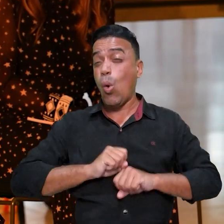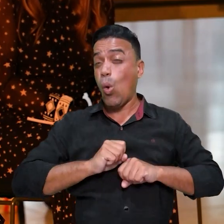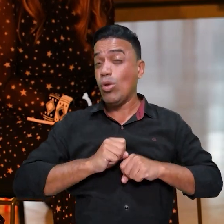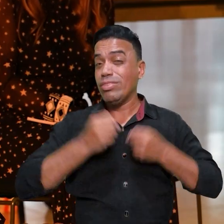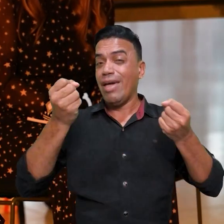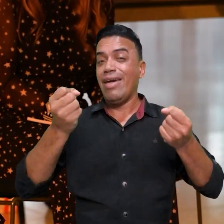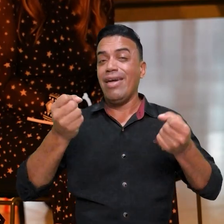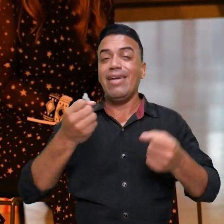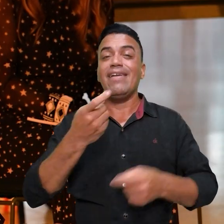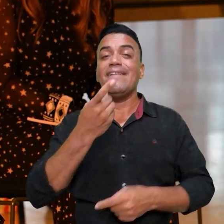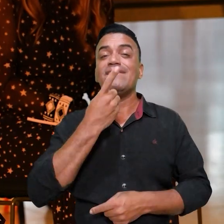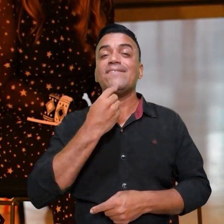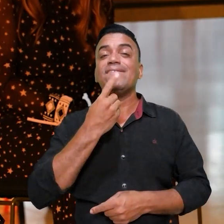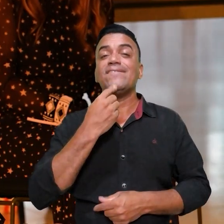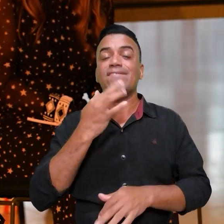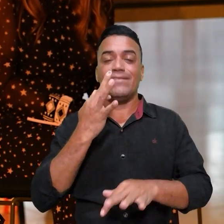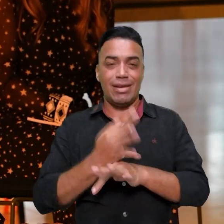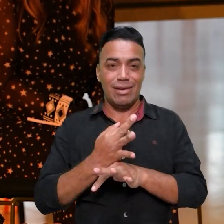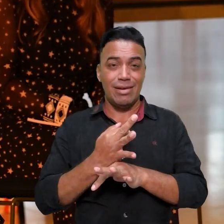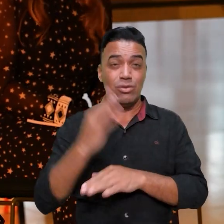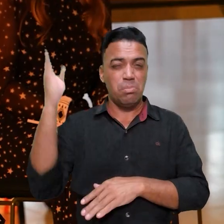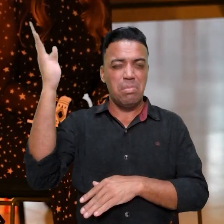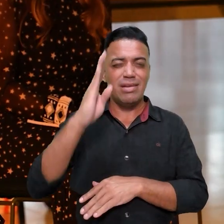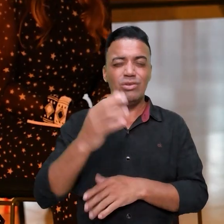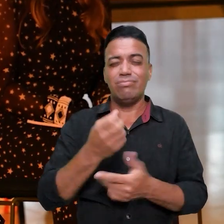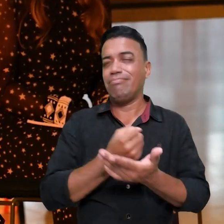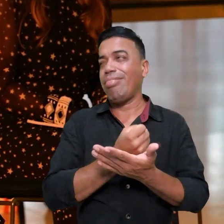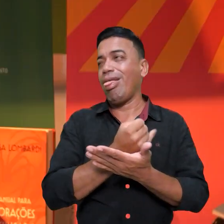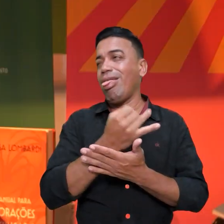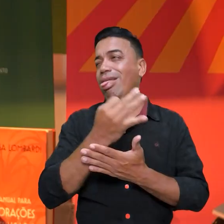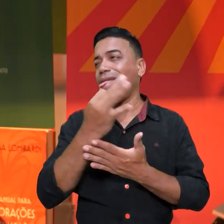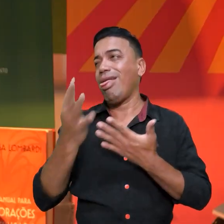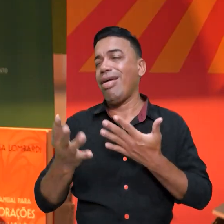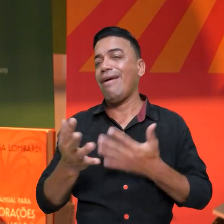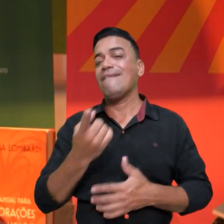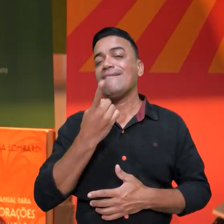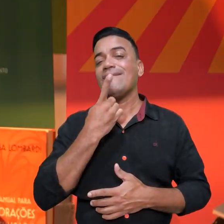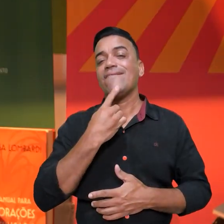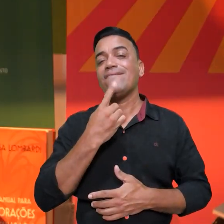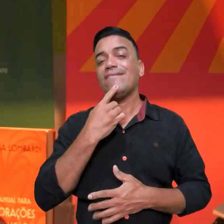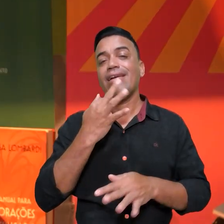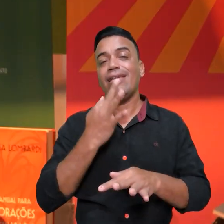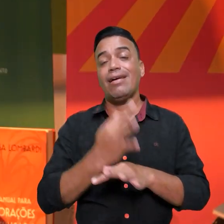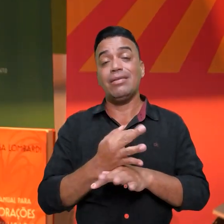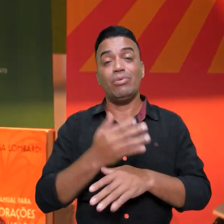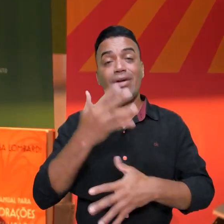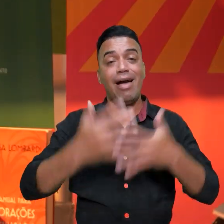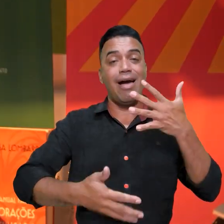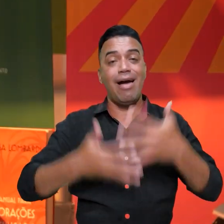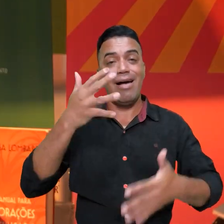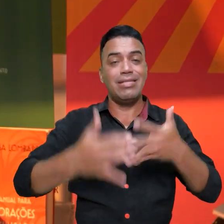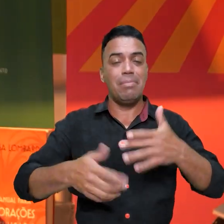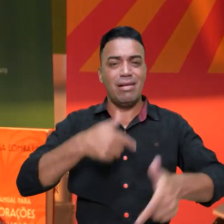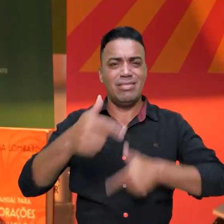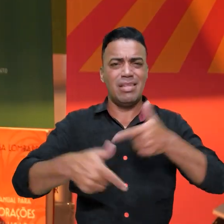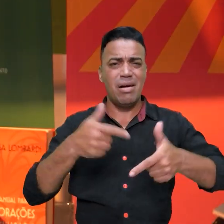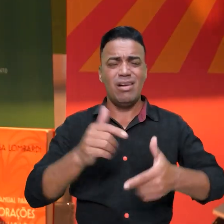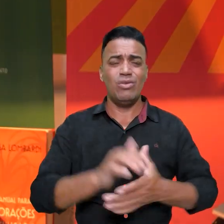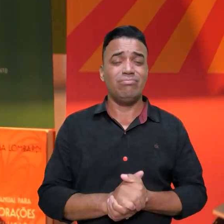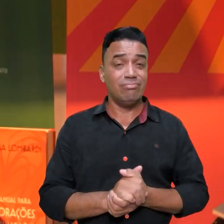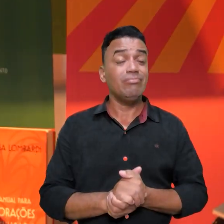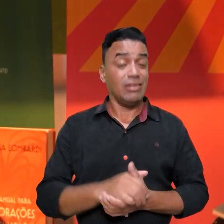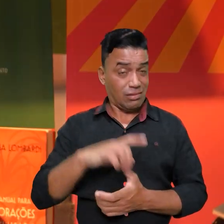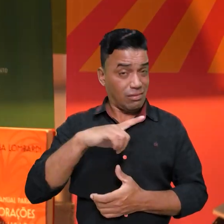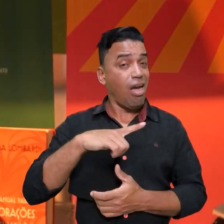fica revoltada quando tem feriado. Ela diz que o Brasil tem feriado demais, porque atrapalha o trabalho. Vejam que pessoa equivocada. Eu juro que essa